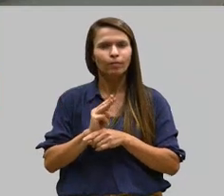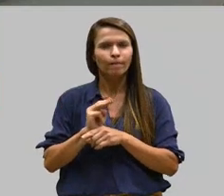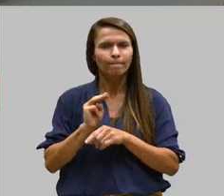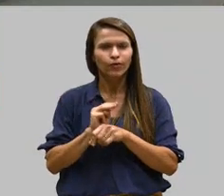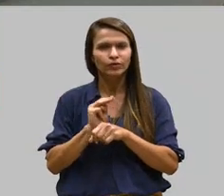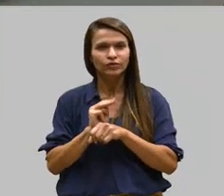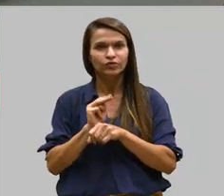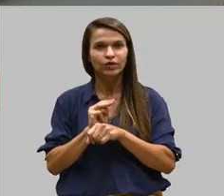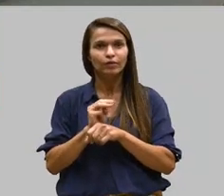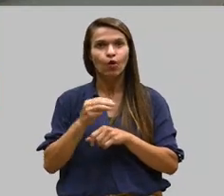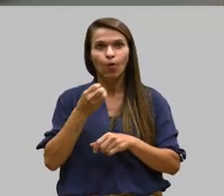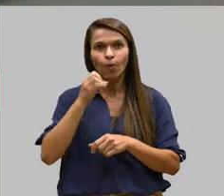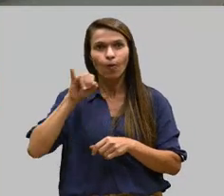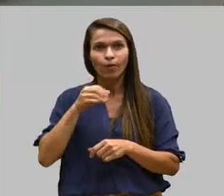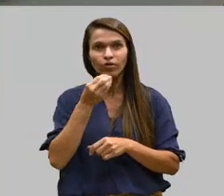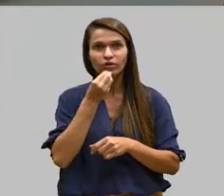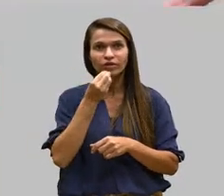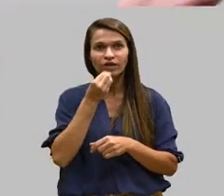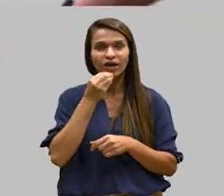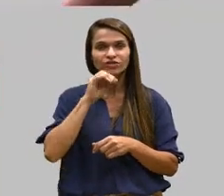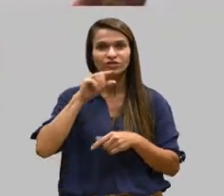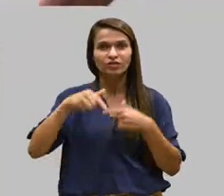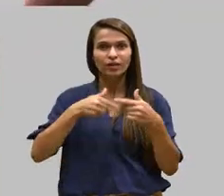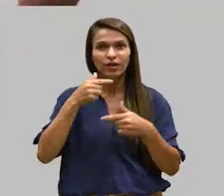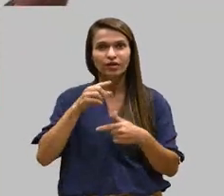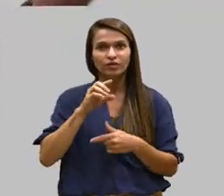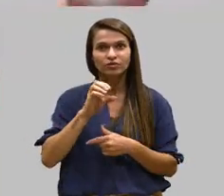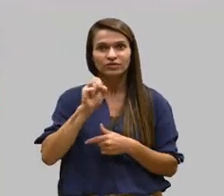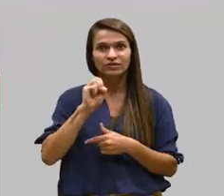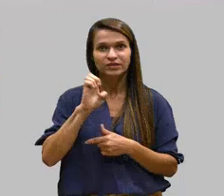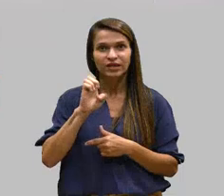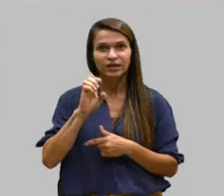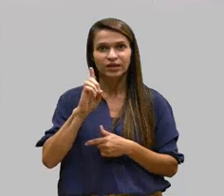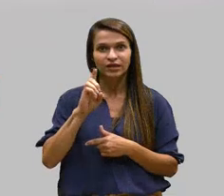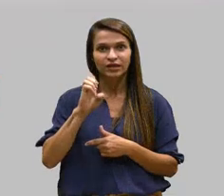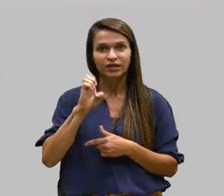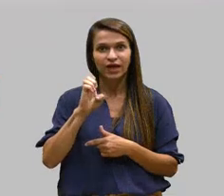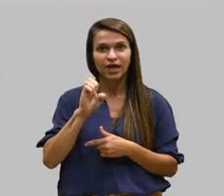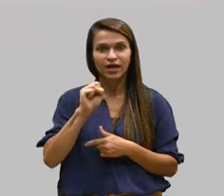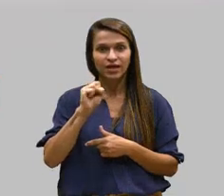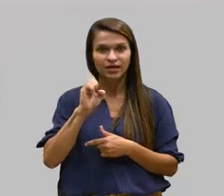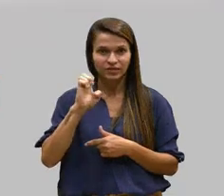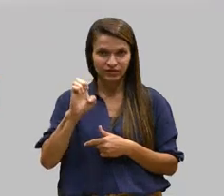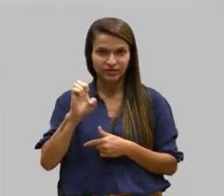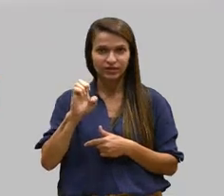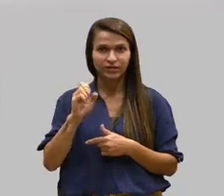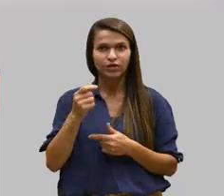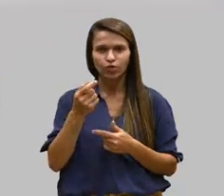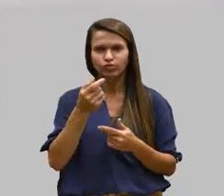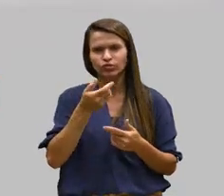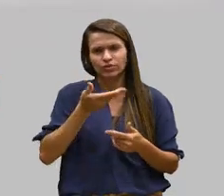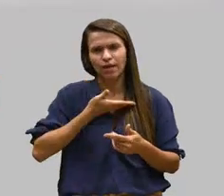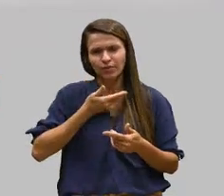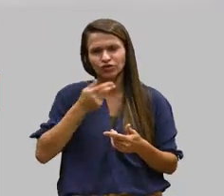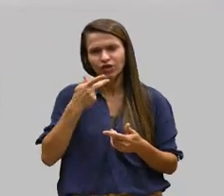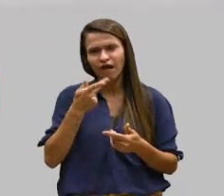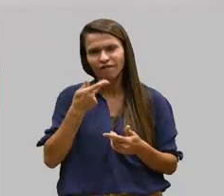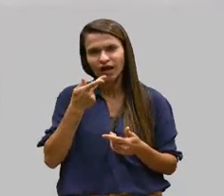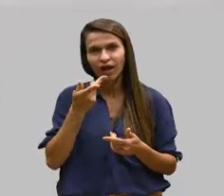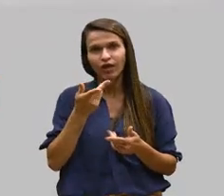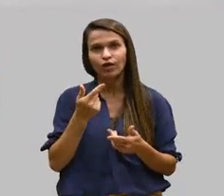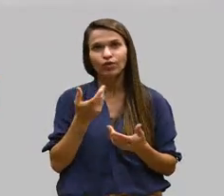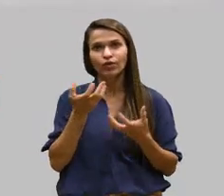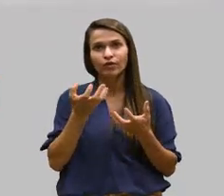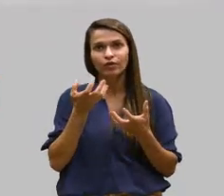oportunidades de trabalho na sedes e como meus colegas né apontaram Eu só queria dar um detalhamento maior das ações